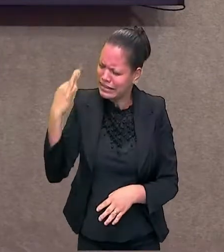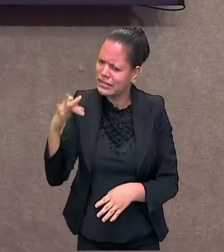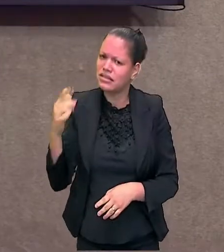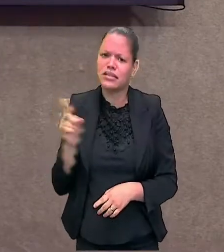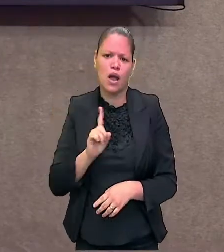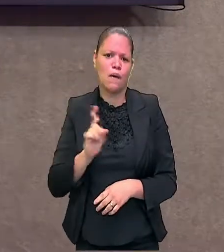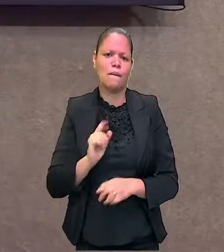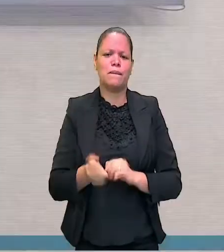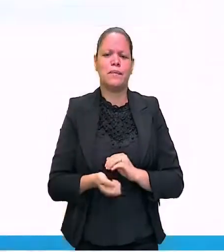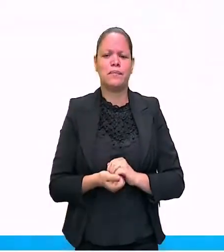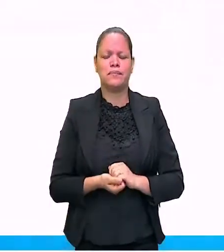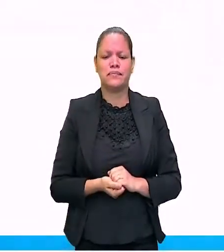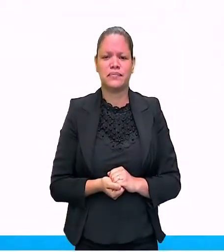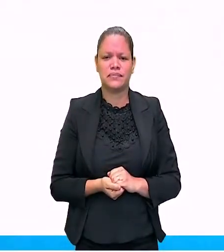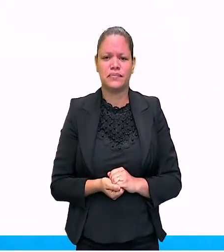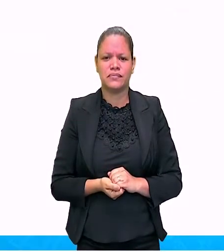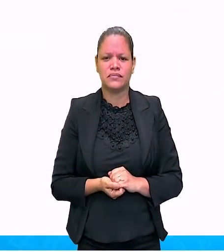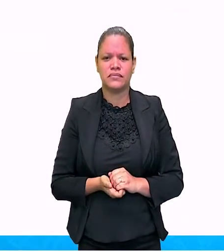dor.